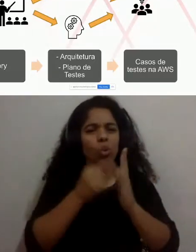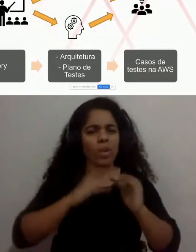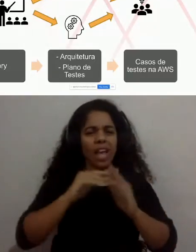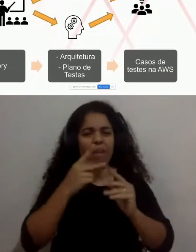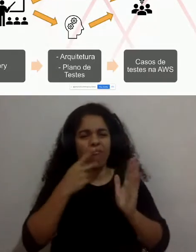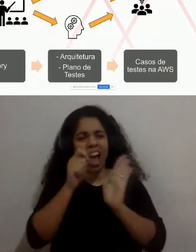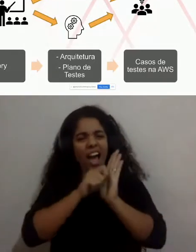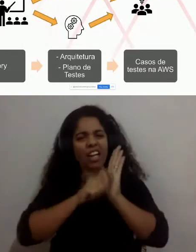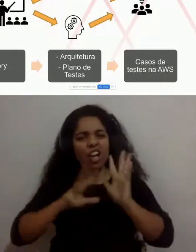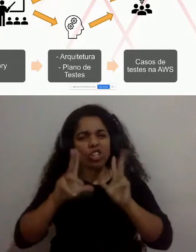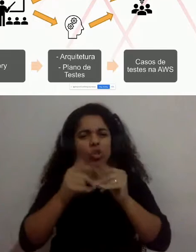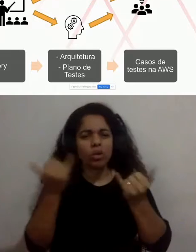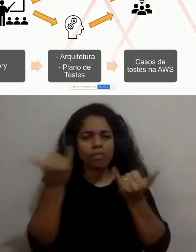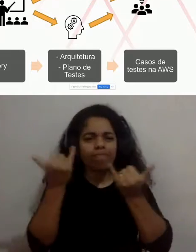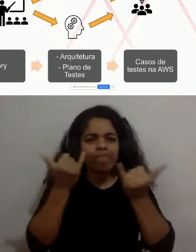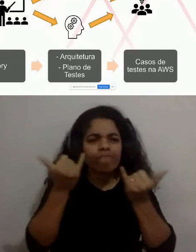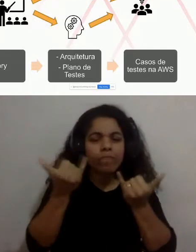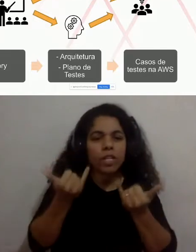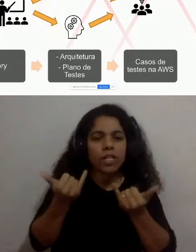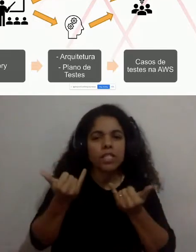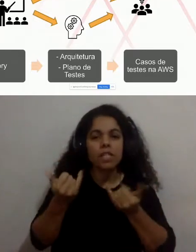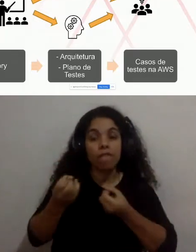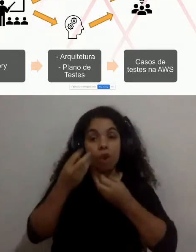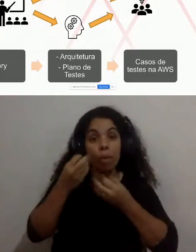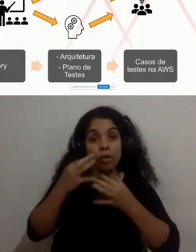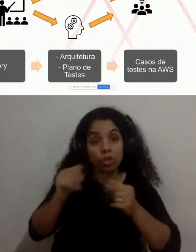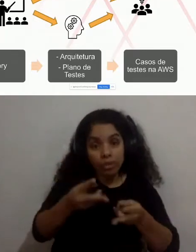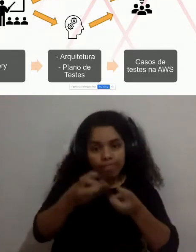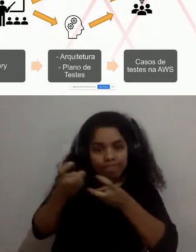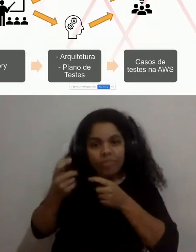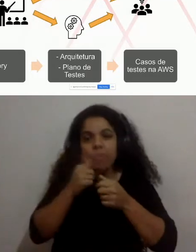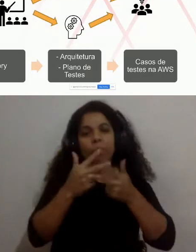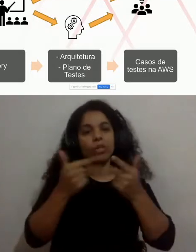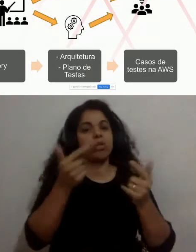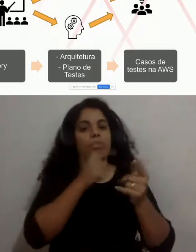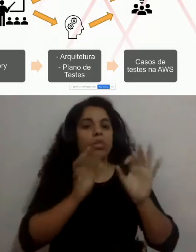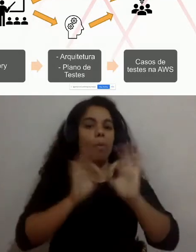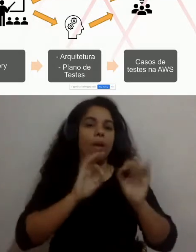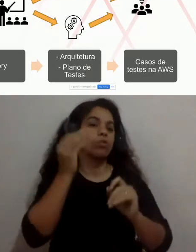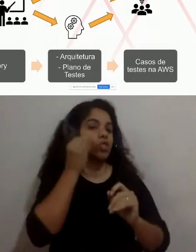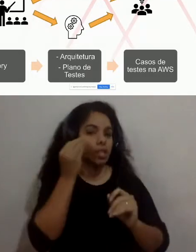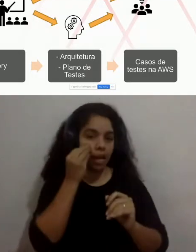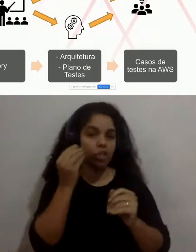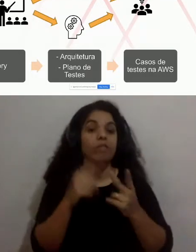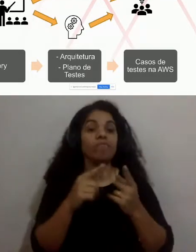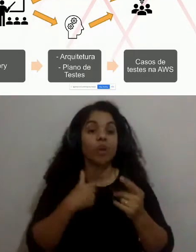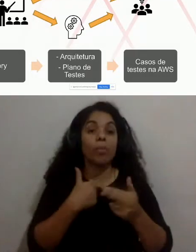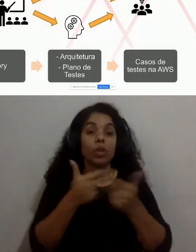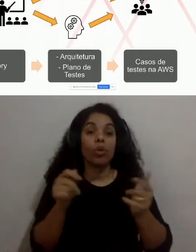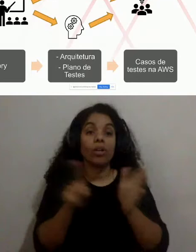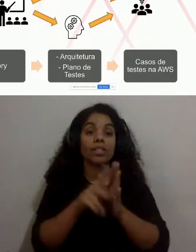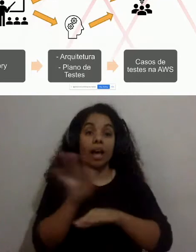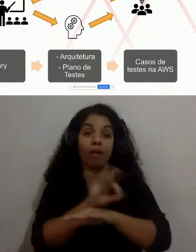anote todas as informações, que é dali que você vai conseguir tirar muita coisa para o seu plano de teste. E muita coisa da arquitetura que